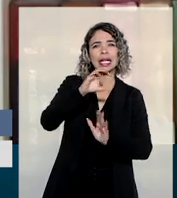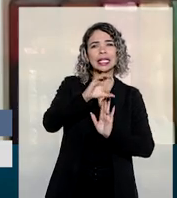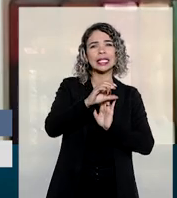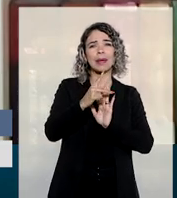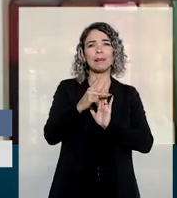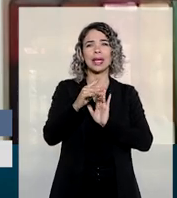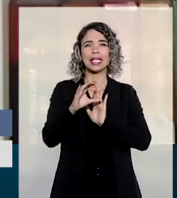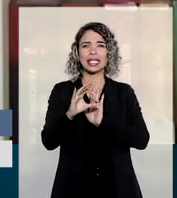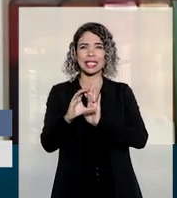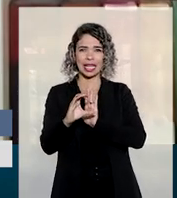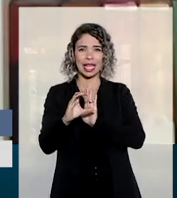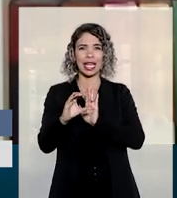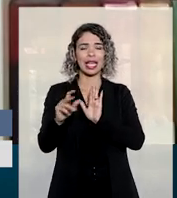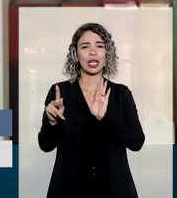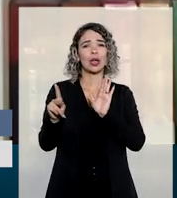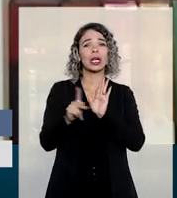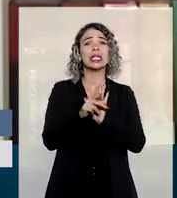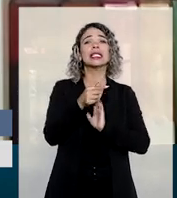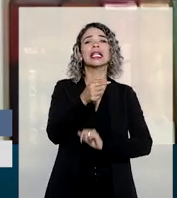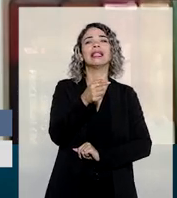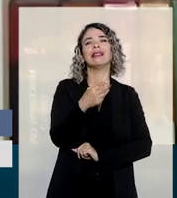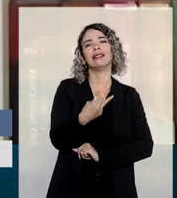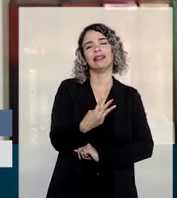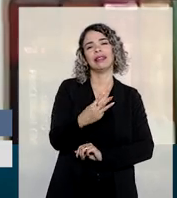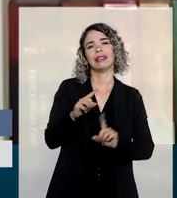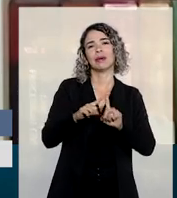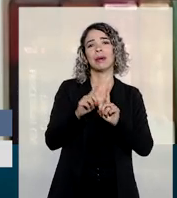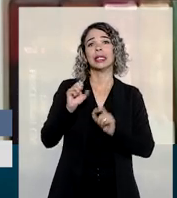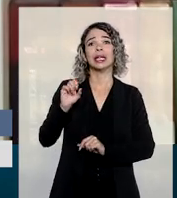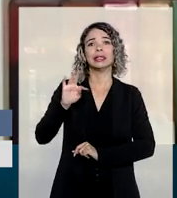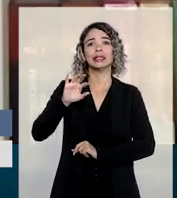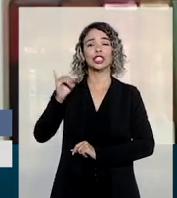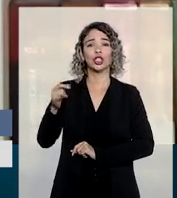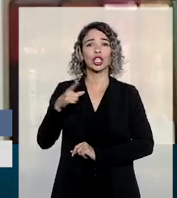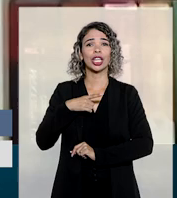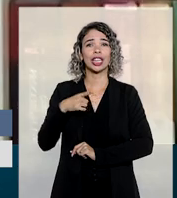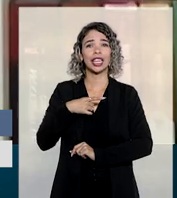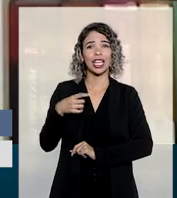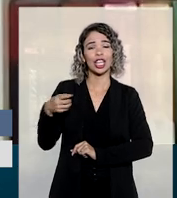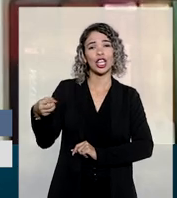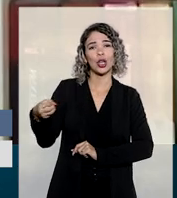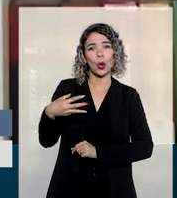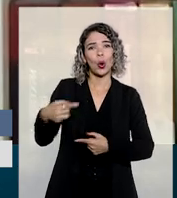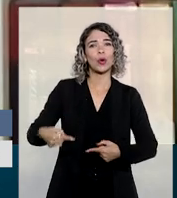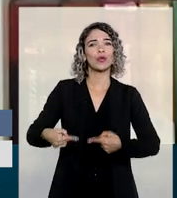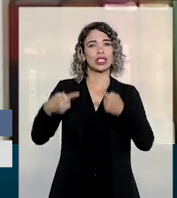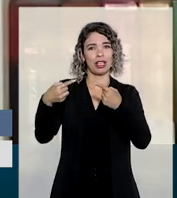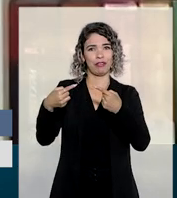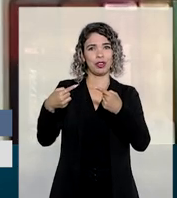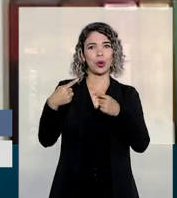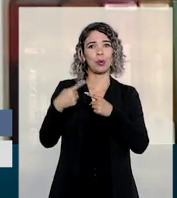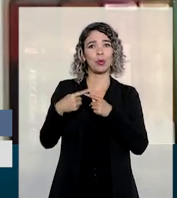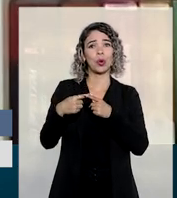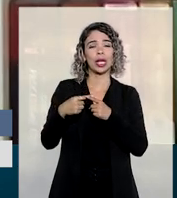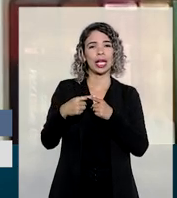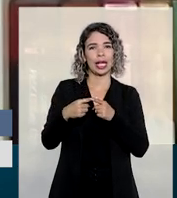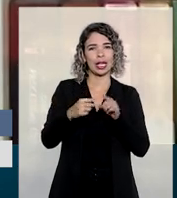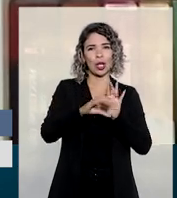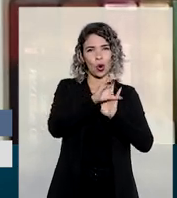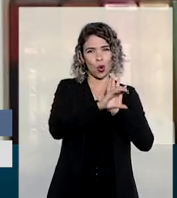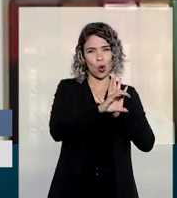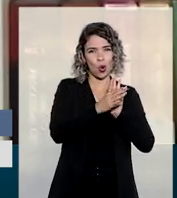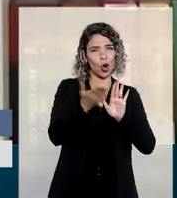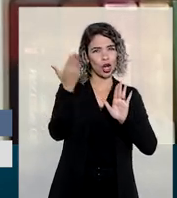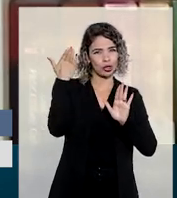vigência do CPC de 73, mas me parece que agora o STJ está diante de um novo desafio, porque o CPC